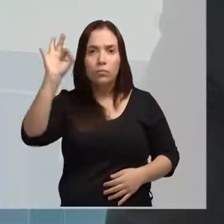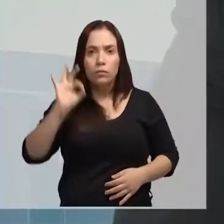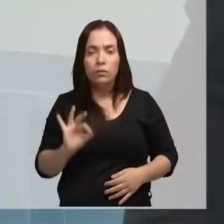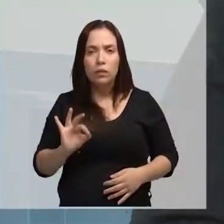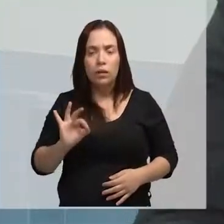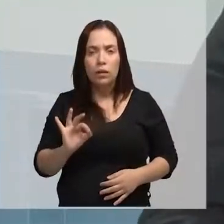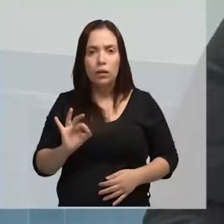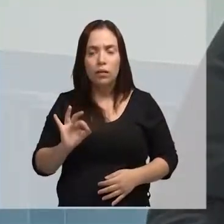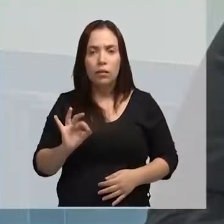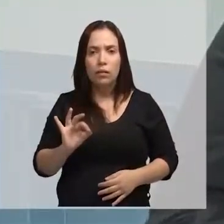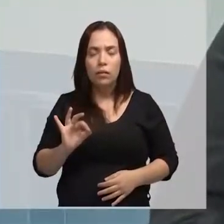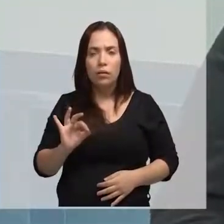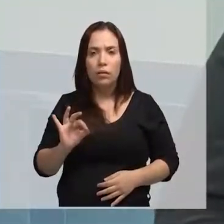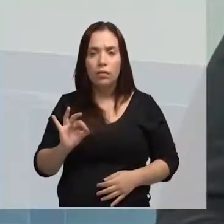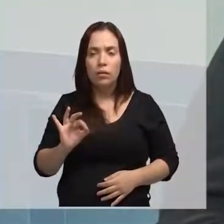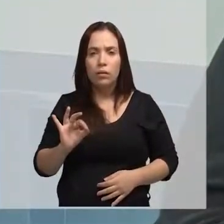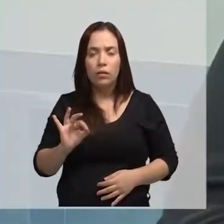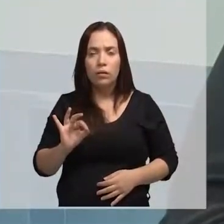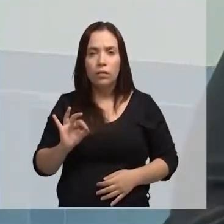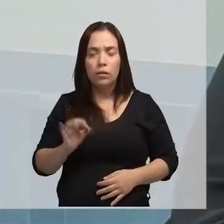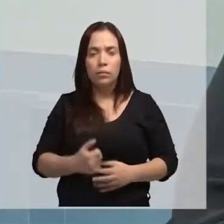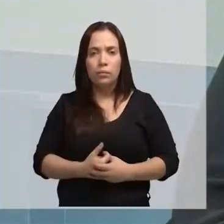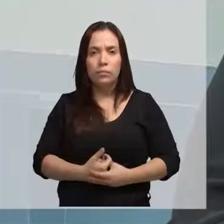Um Amoedo igual